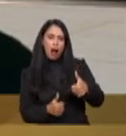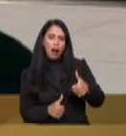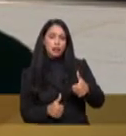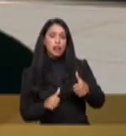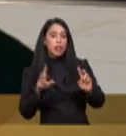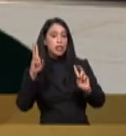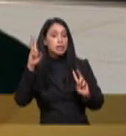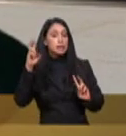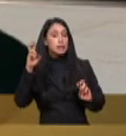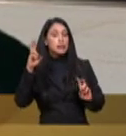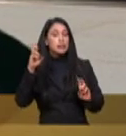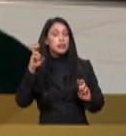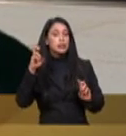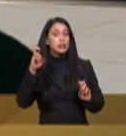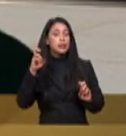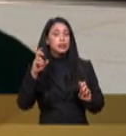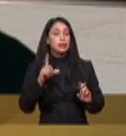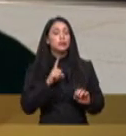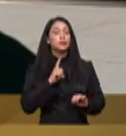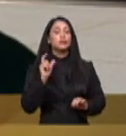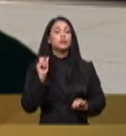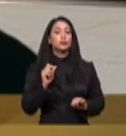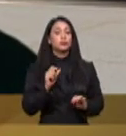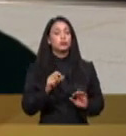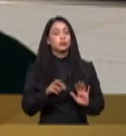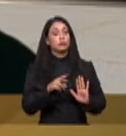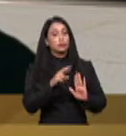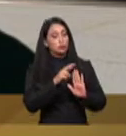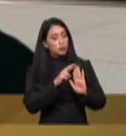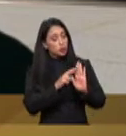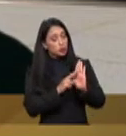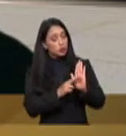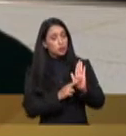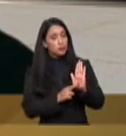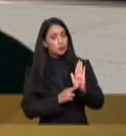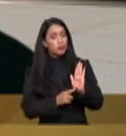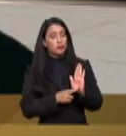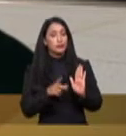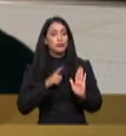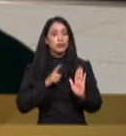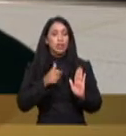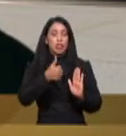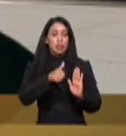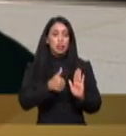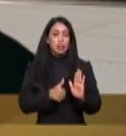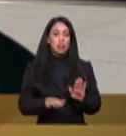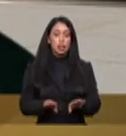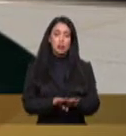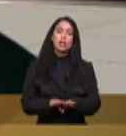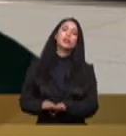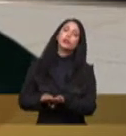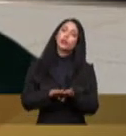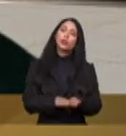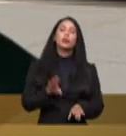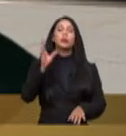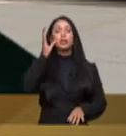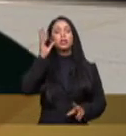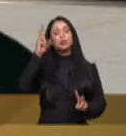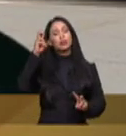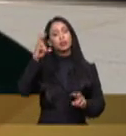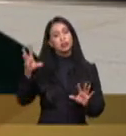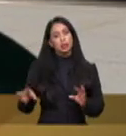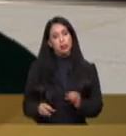abro aspas, desvirtuamento da referida ferramenta em detrimento da isonomia entre os candidatos, fecho